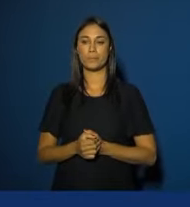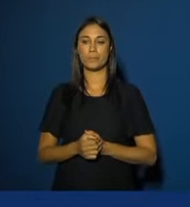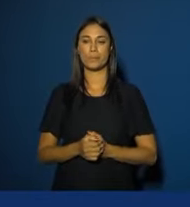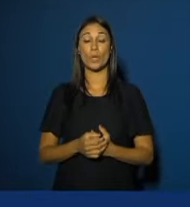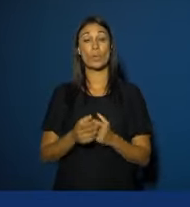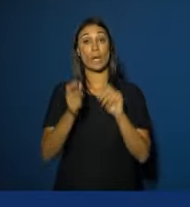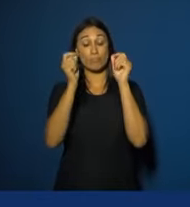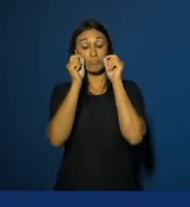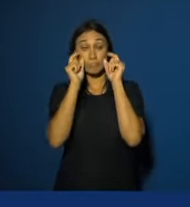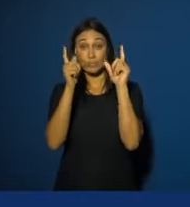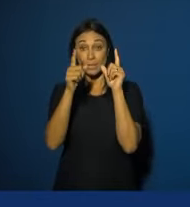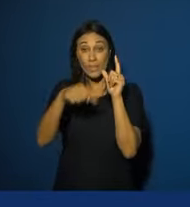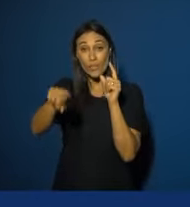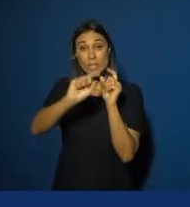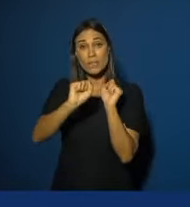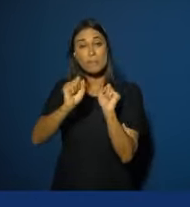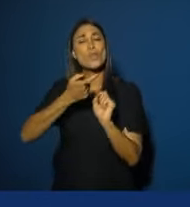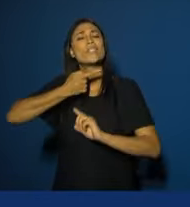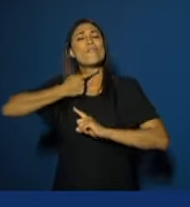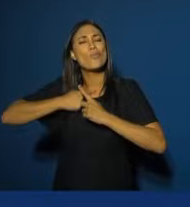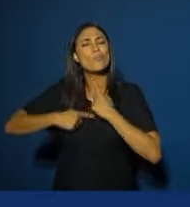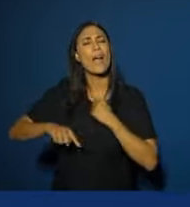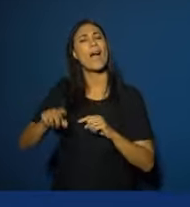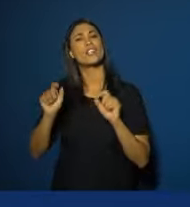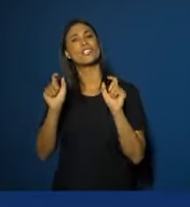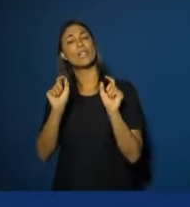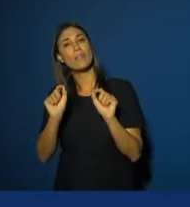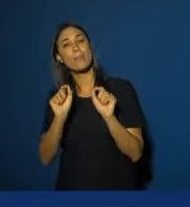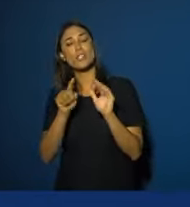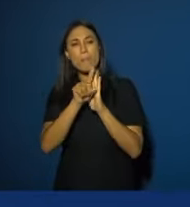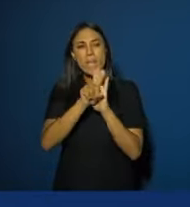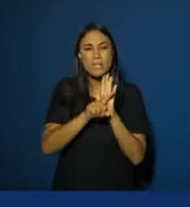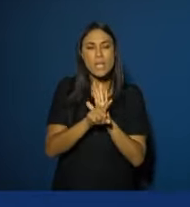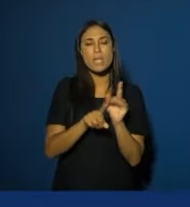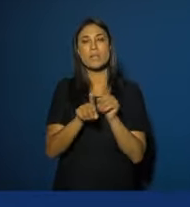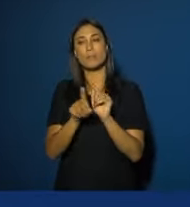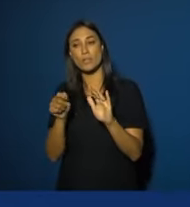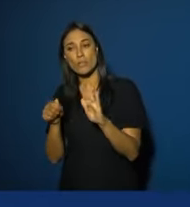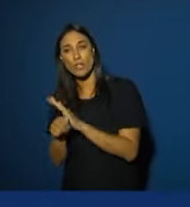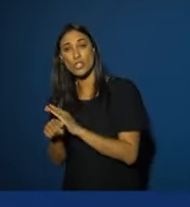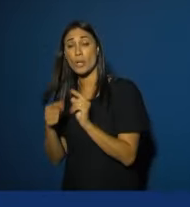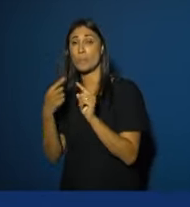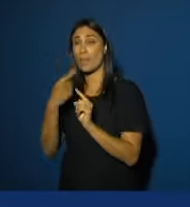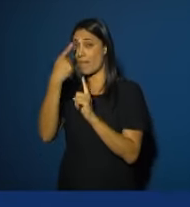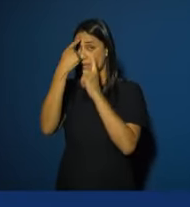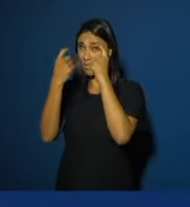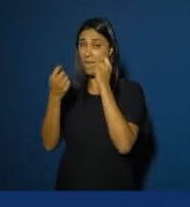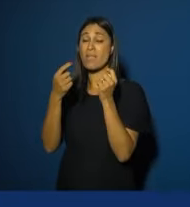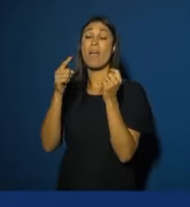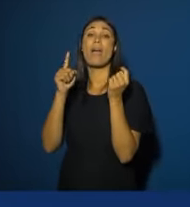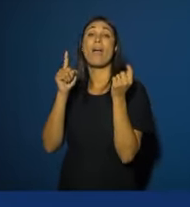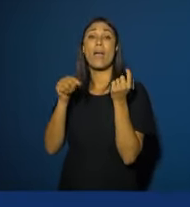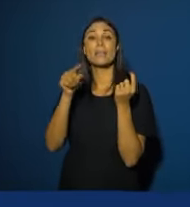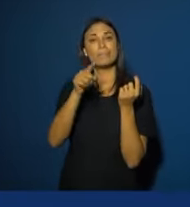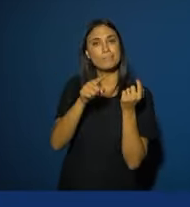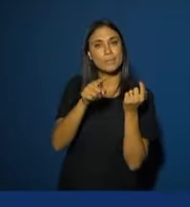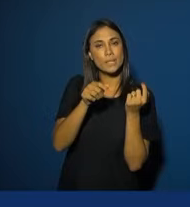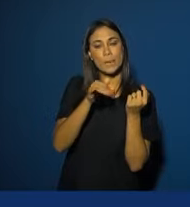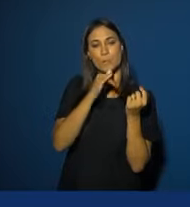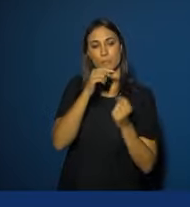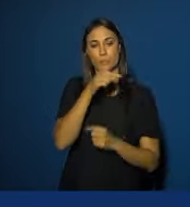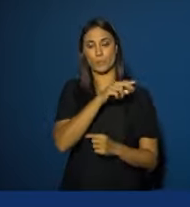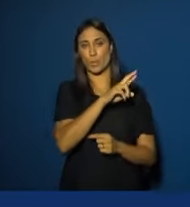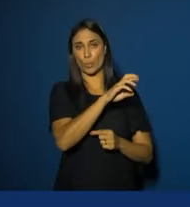a vontade de investir e o desejo de pesquisar de todos vocês, porque a ideia é que, por exemplo,